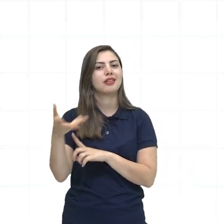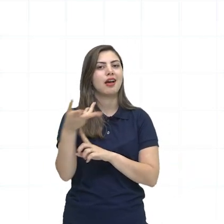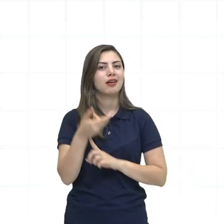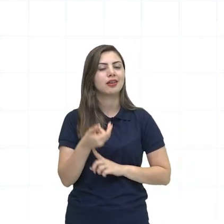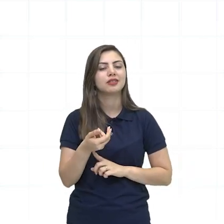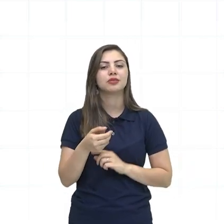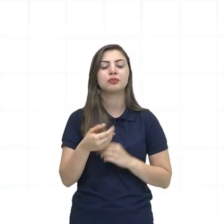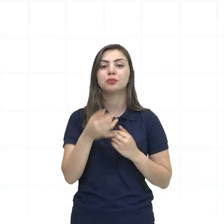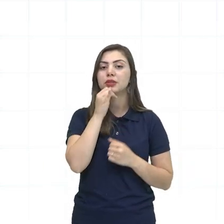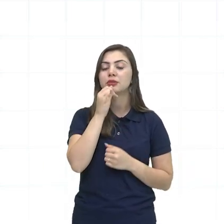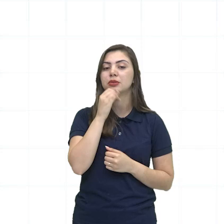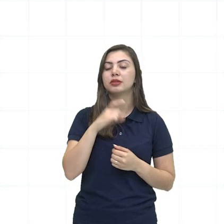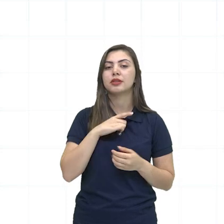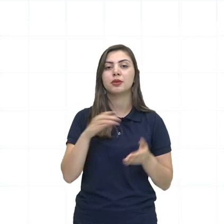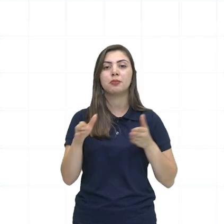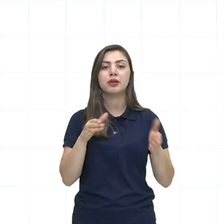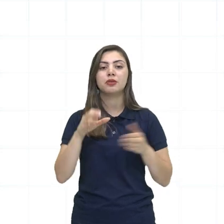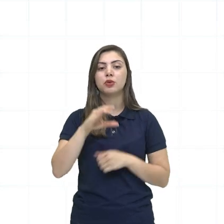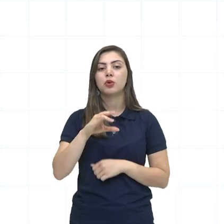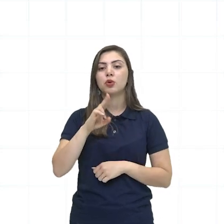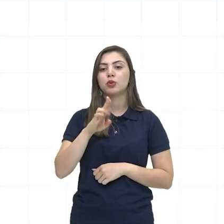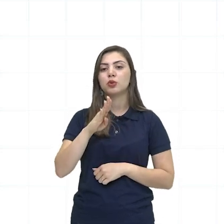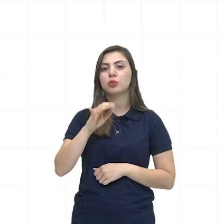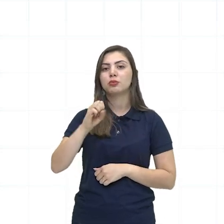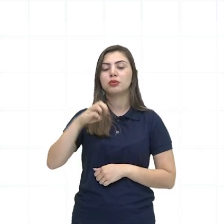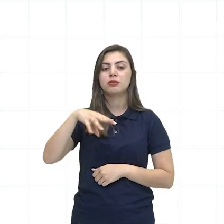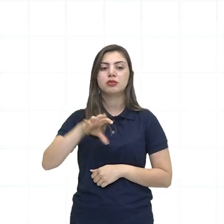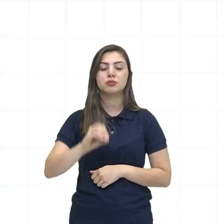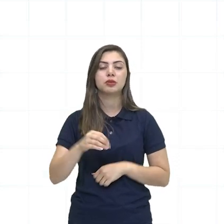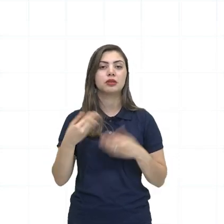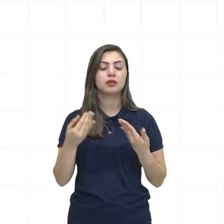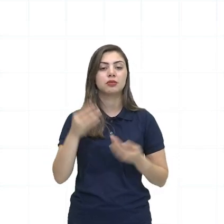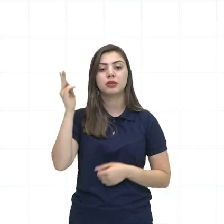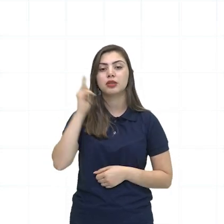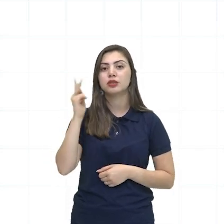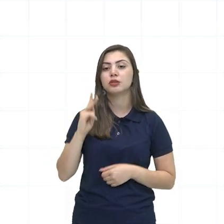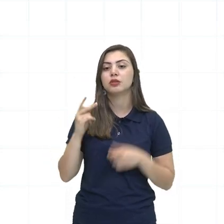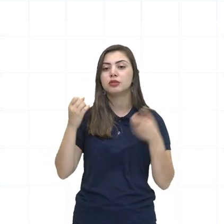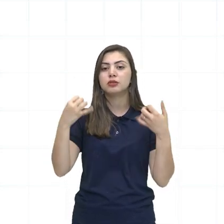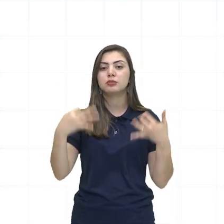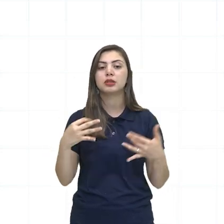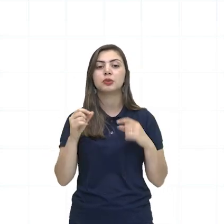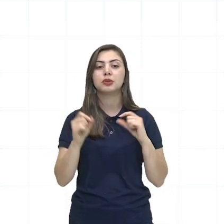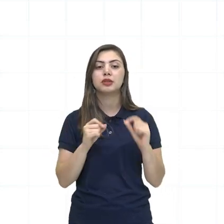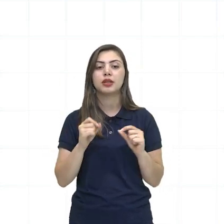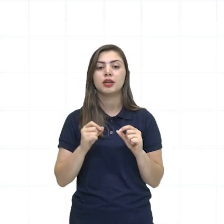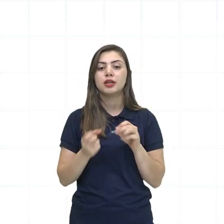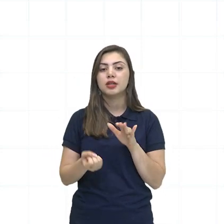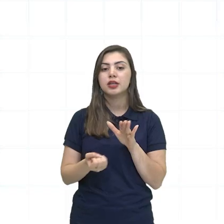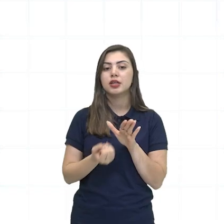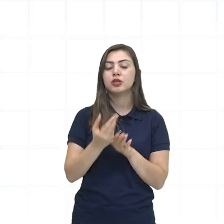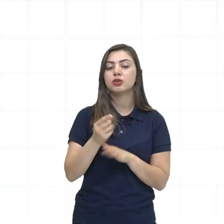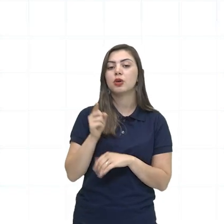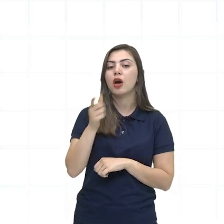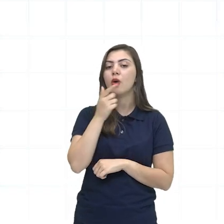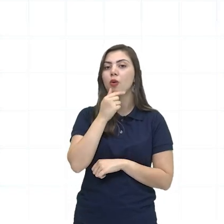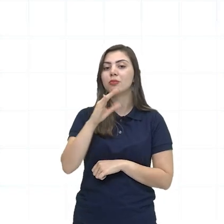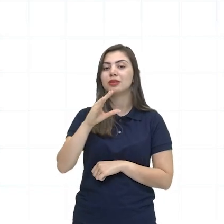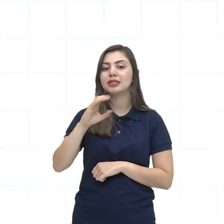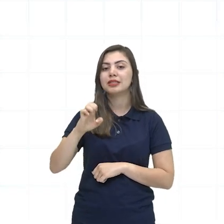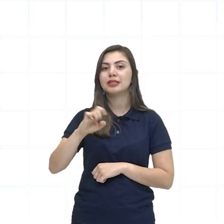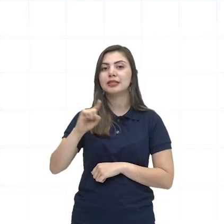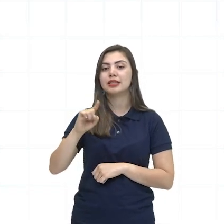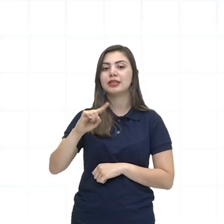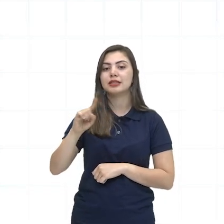da frontalidade. Aqui a gente já tem os outros desenhos em movimento, como se eles estivessem se movimentando, certo? Então, isso foram